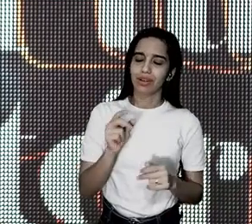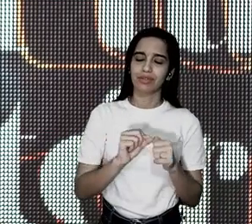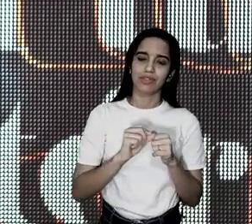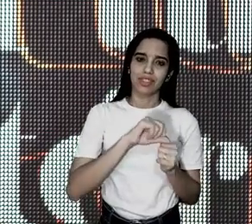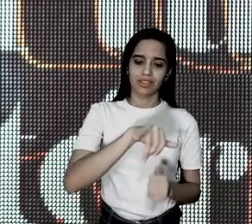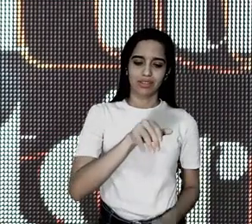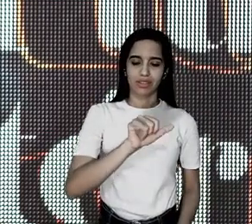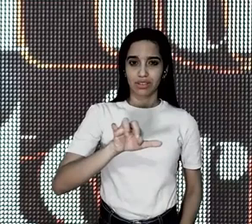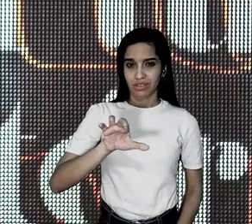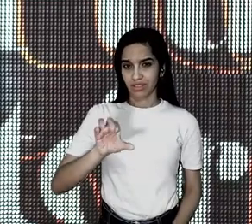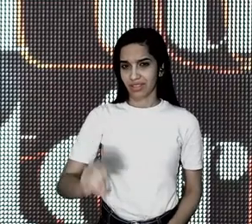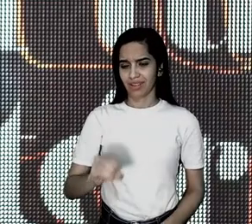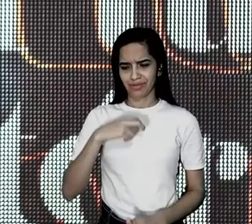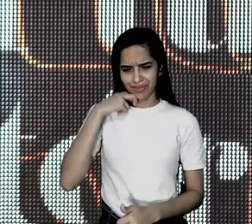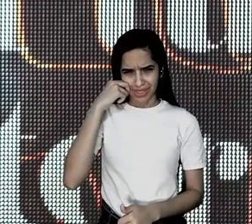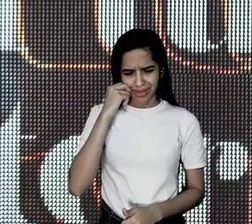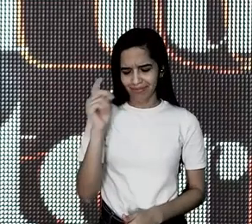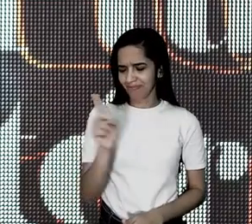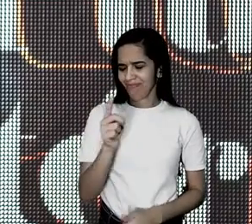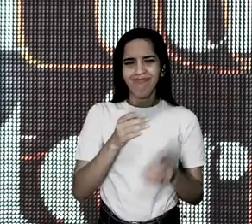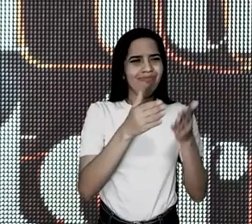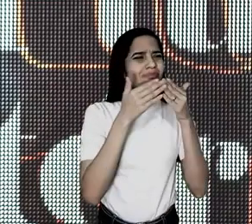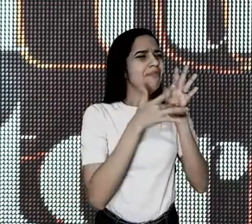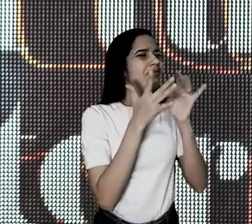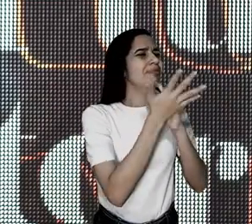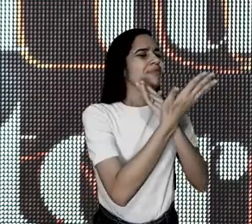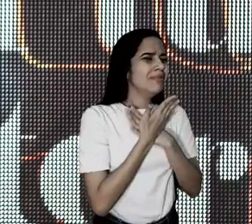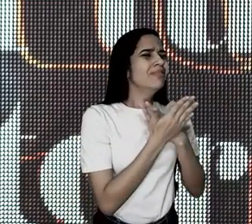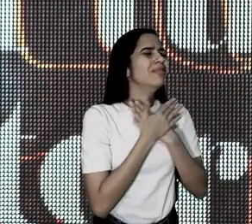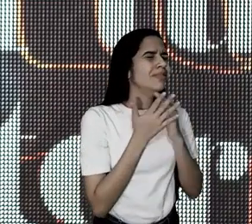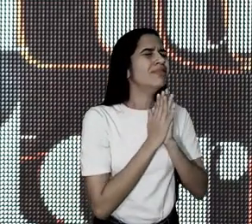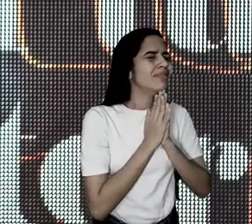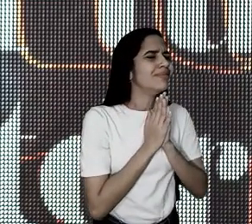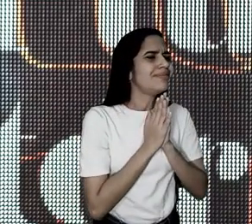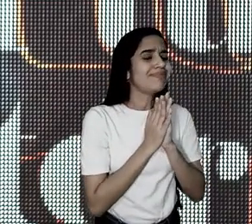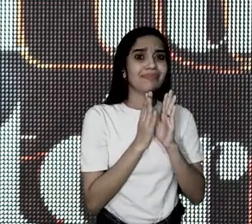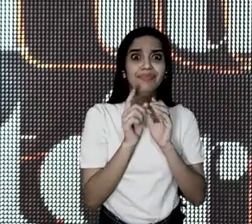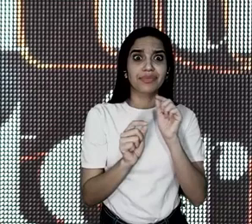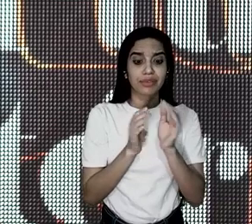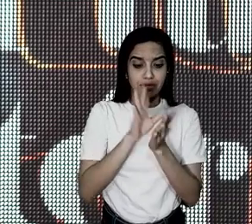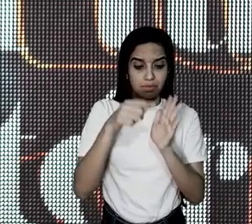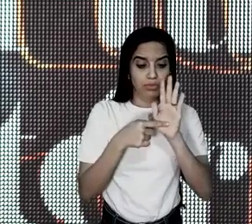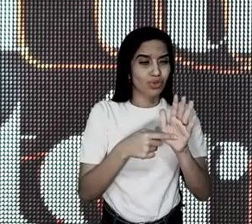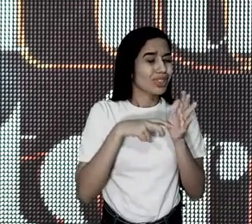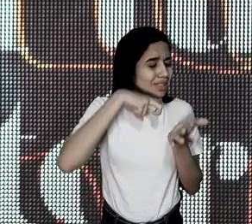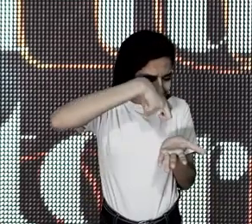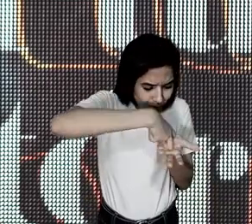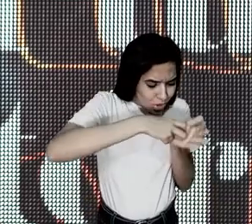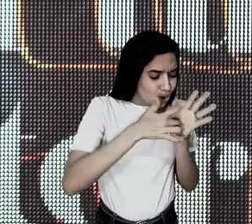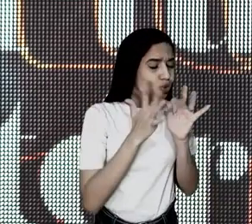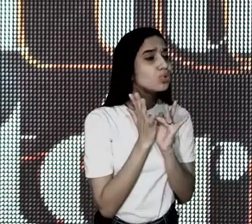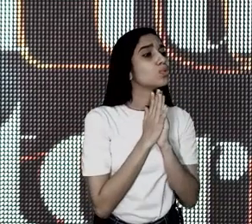Jairo deixar de lado a reputação dele e clamar por Jesus. E a Bíblia diz que ele não só clama, como ele se prostra, ele pede